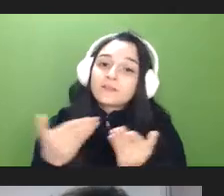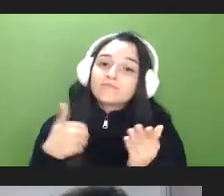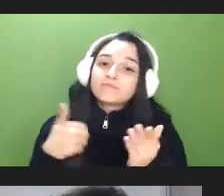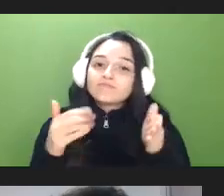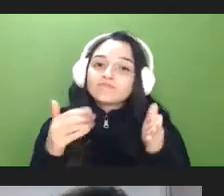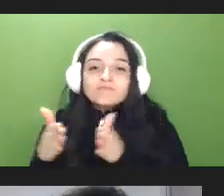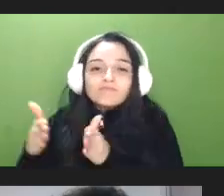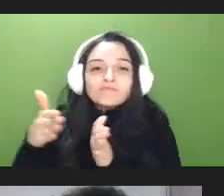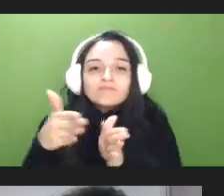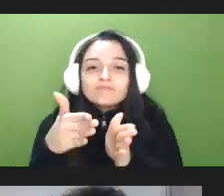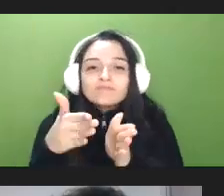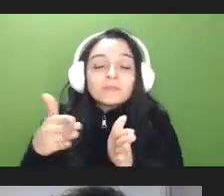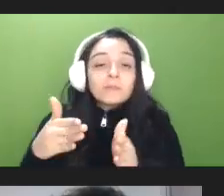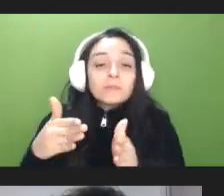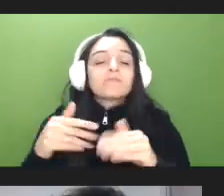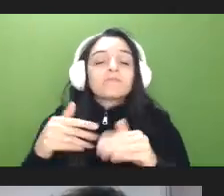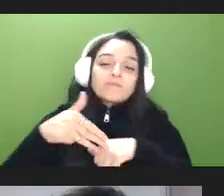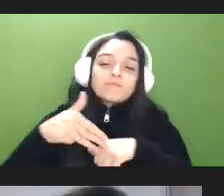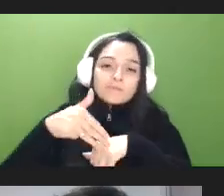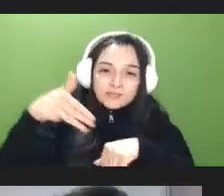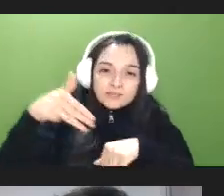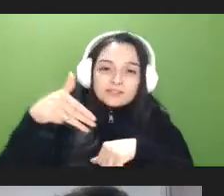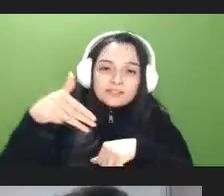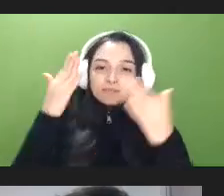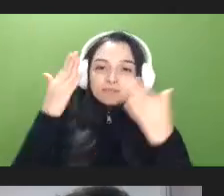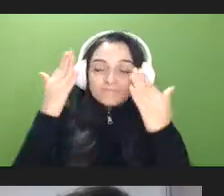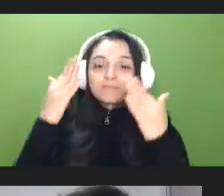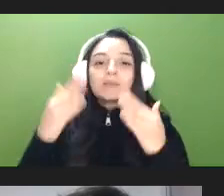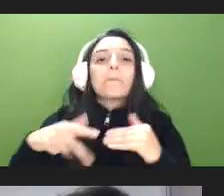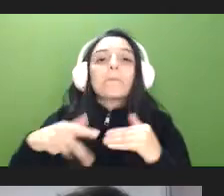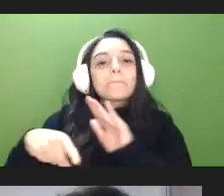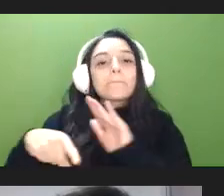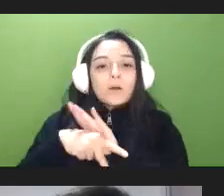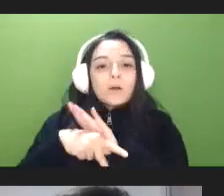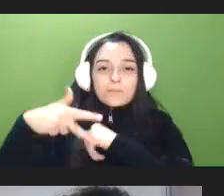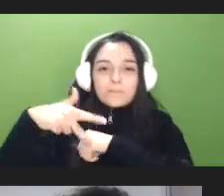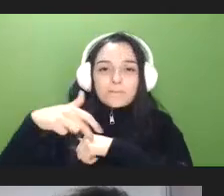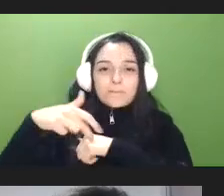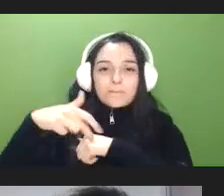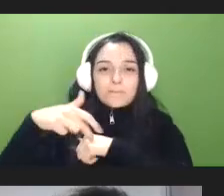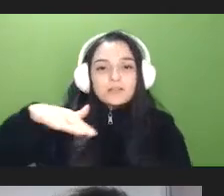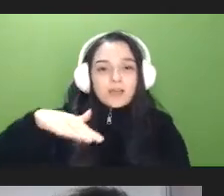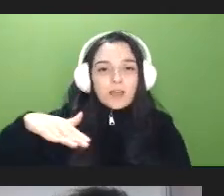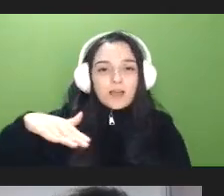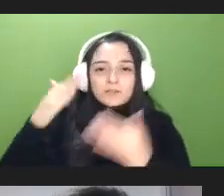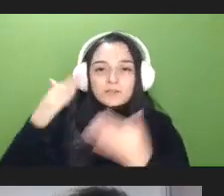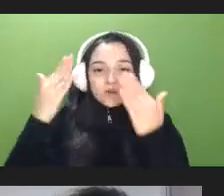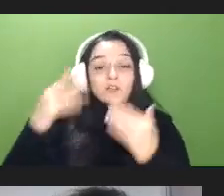percurso, fazendo um mestrado em psicologia pelo programa de pós-graduação em psicologia da UFSC.